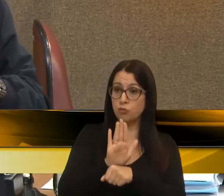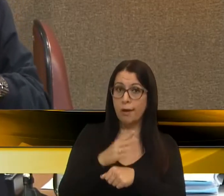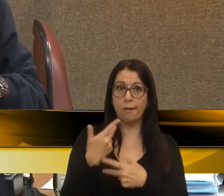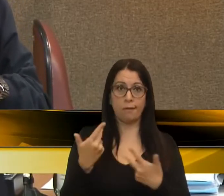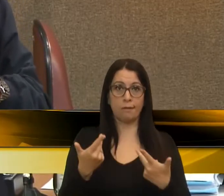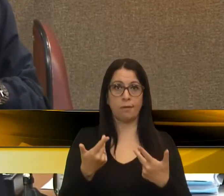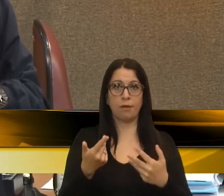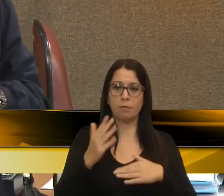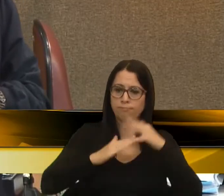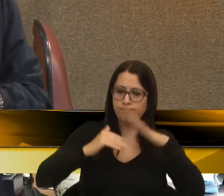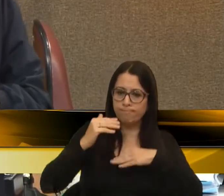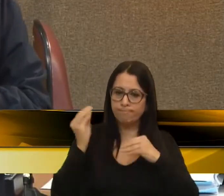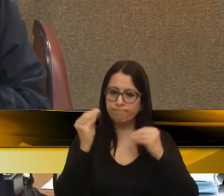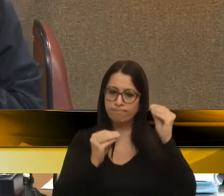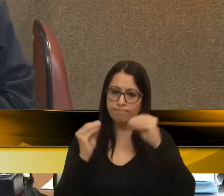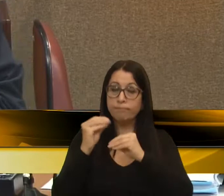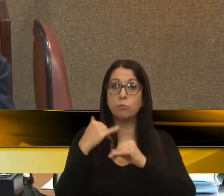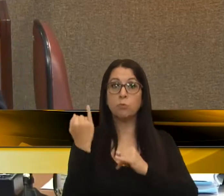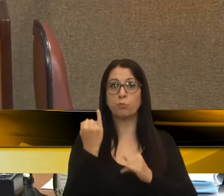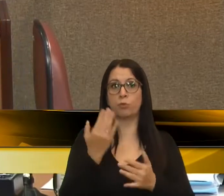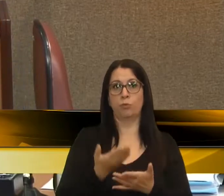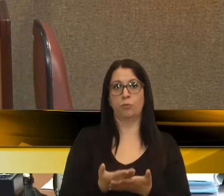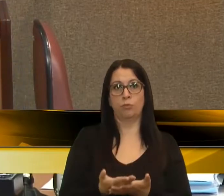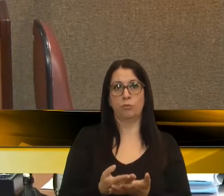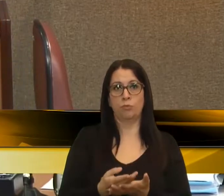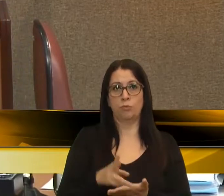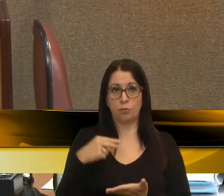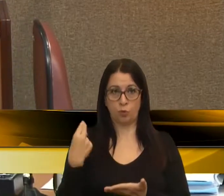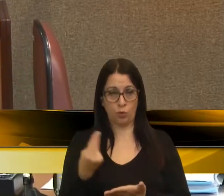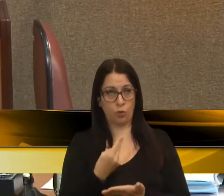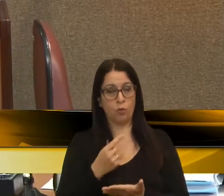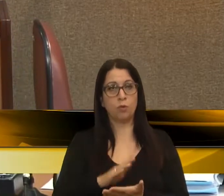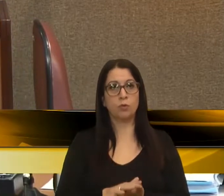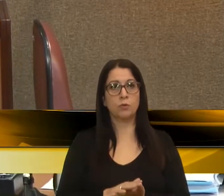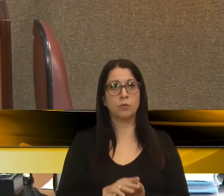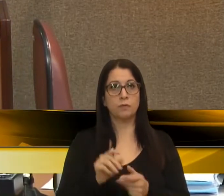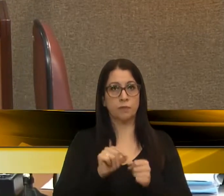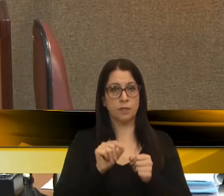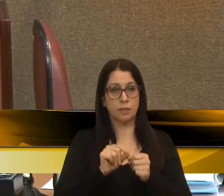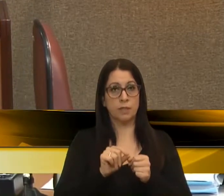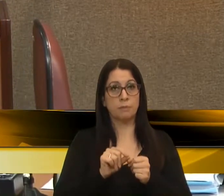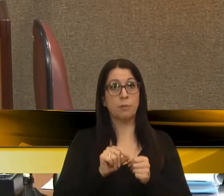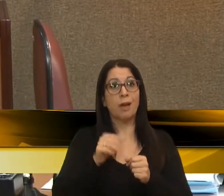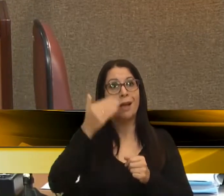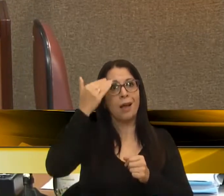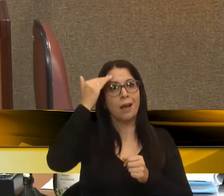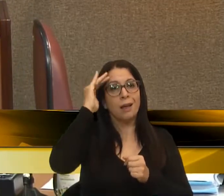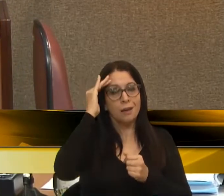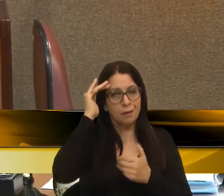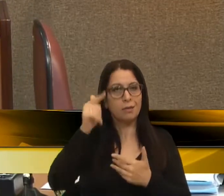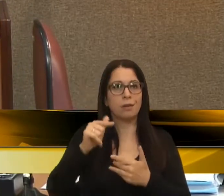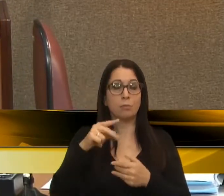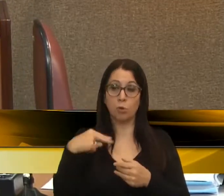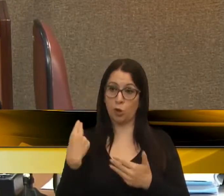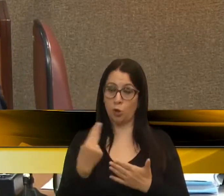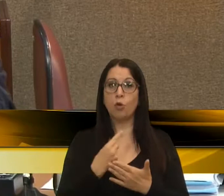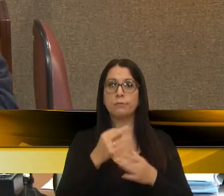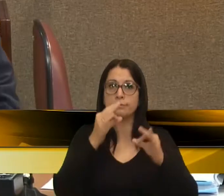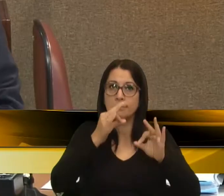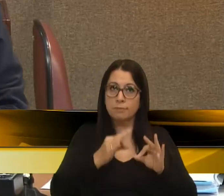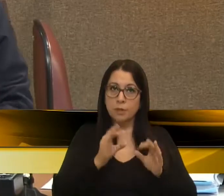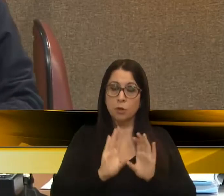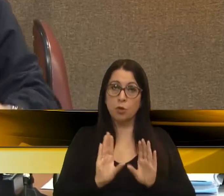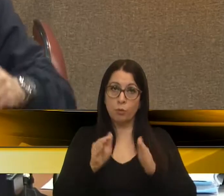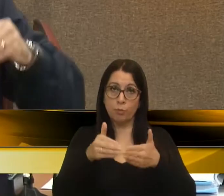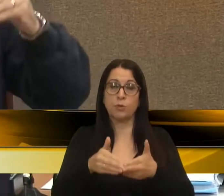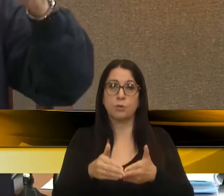nessa construção. É importante que nós façamos esse entendimento, porque nós, com certeza, da